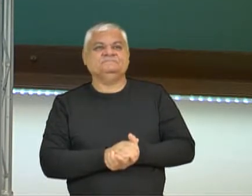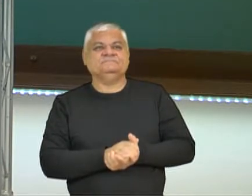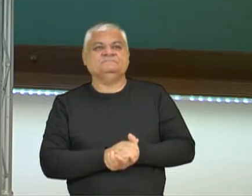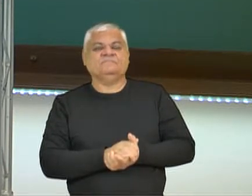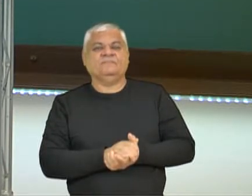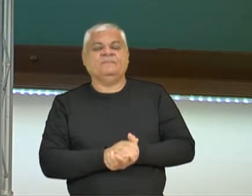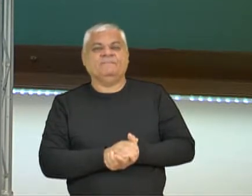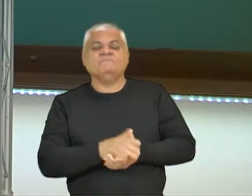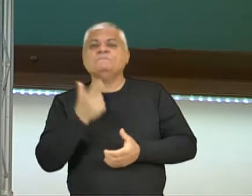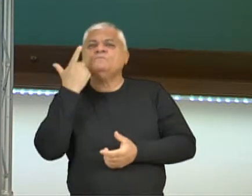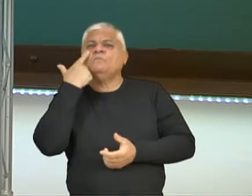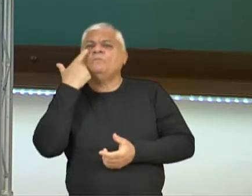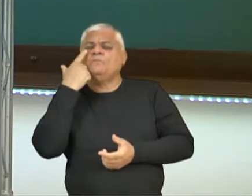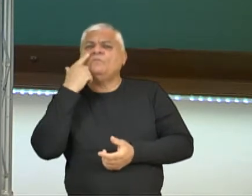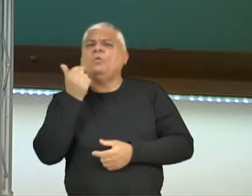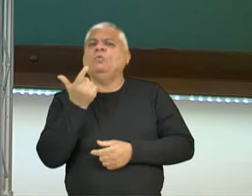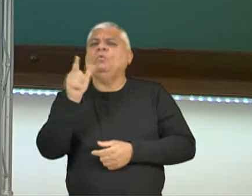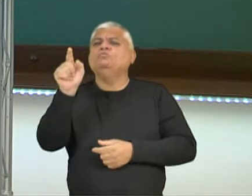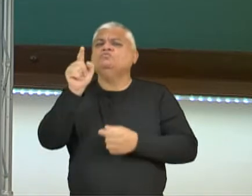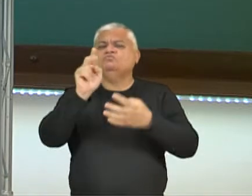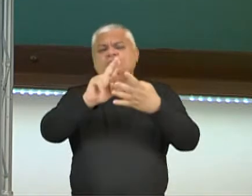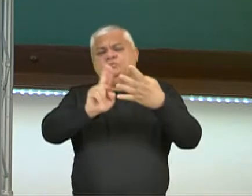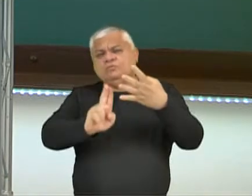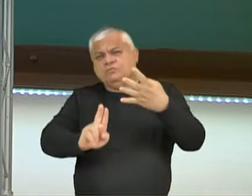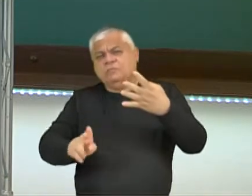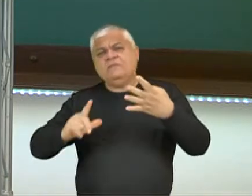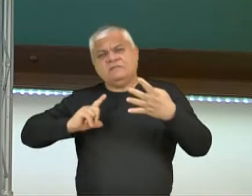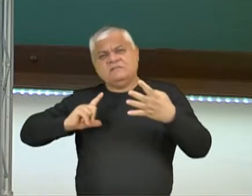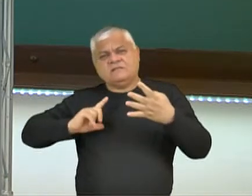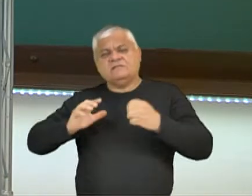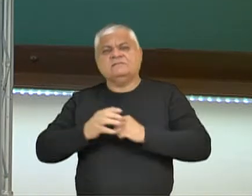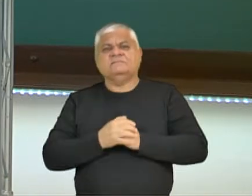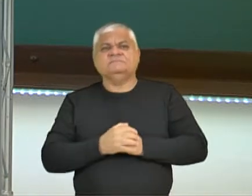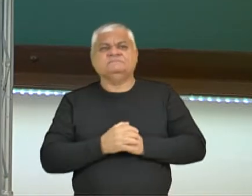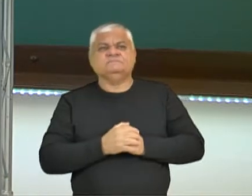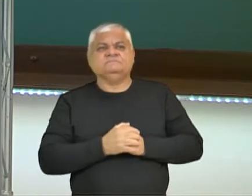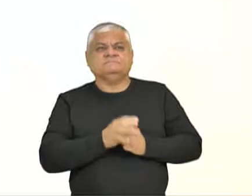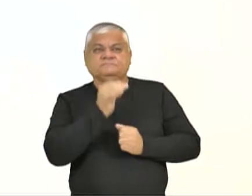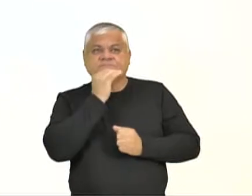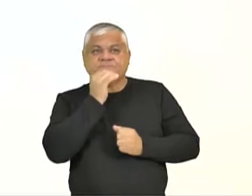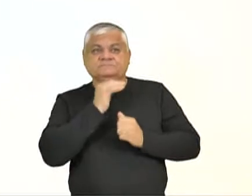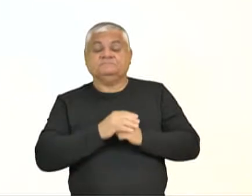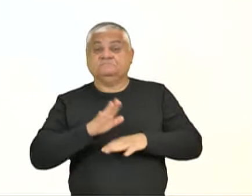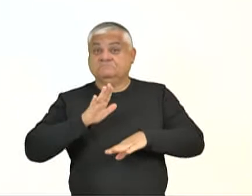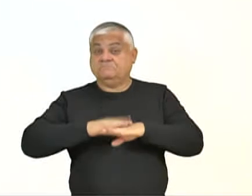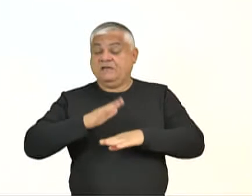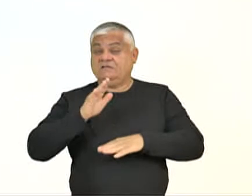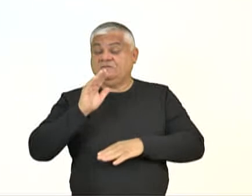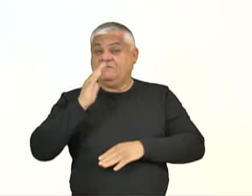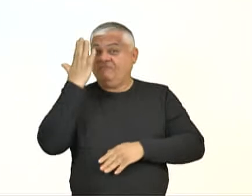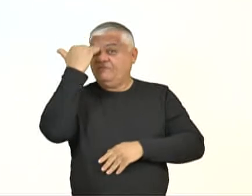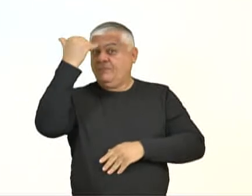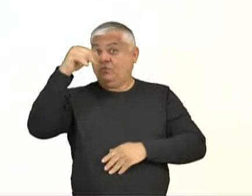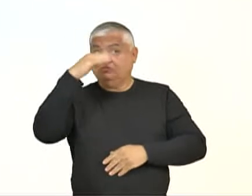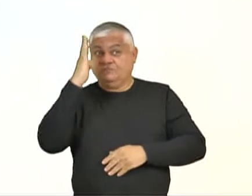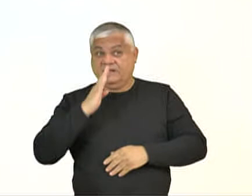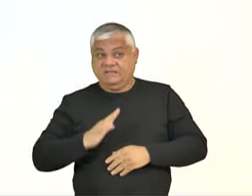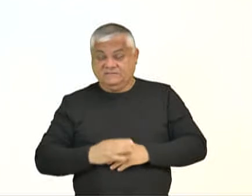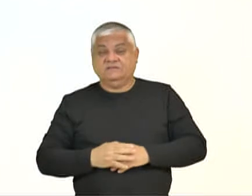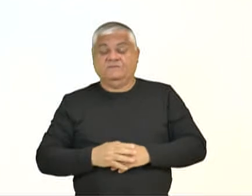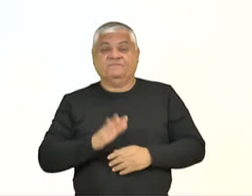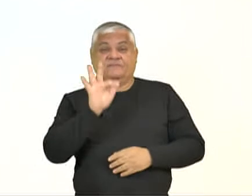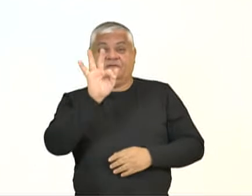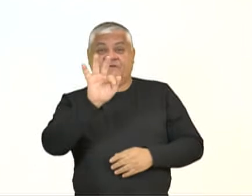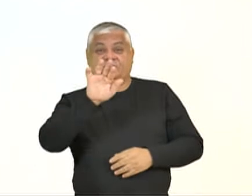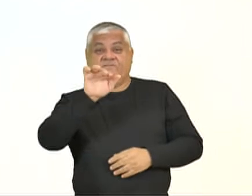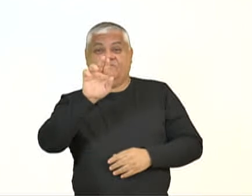Vamos analisar agora alguns outros nomes que estão nessa lista. Embora seja a artista mais popular no Brasil, Frida